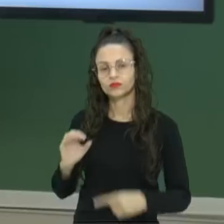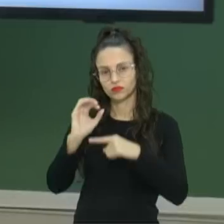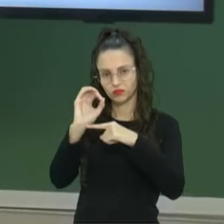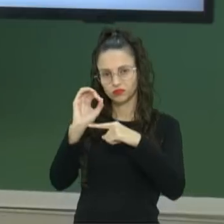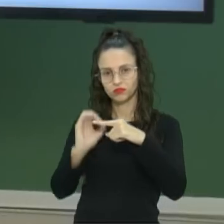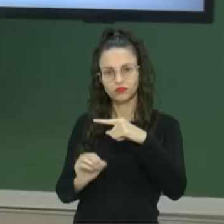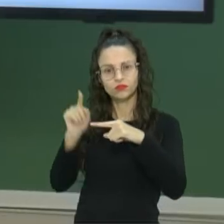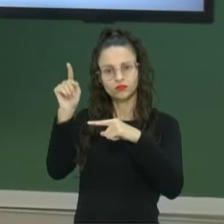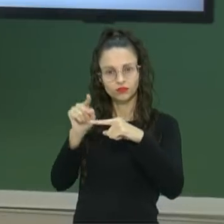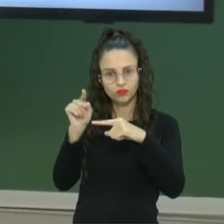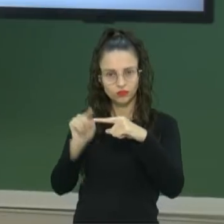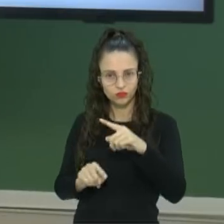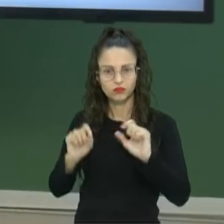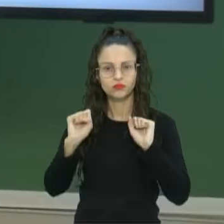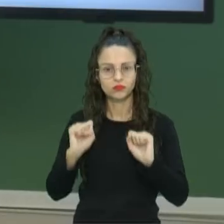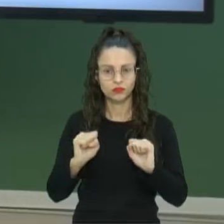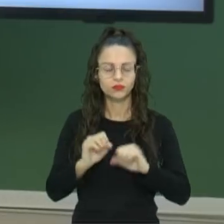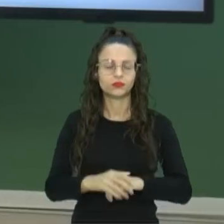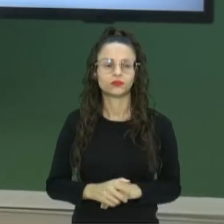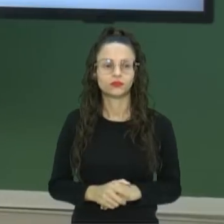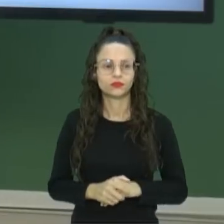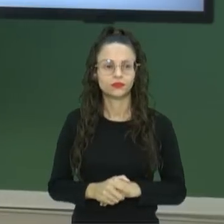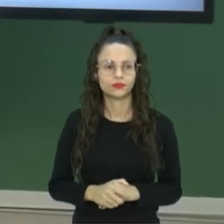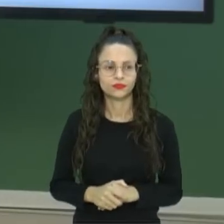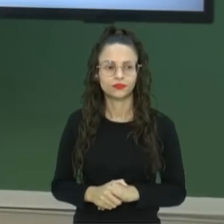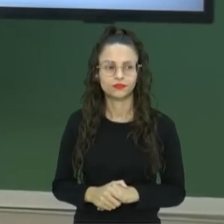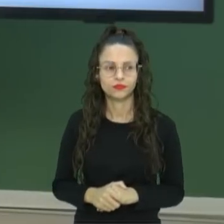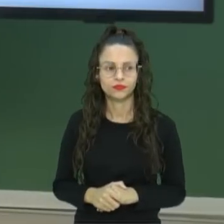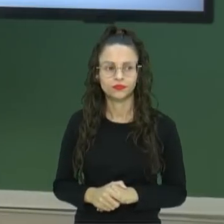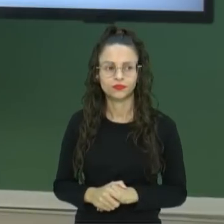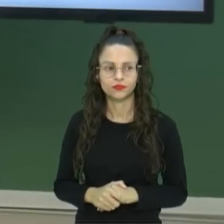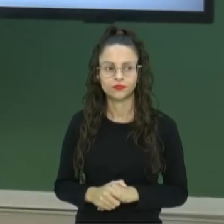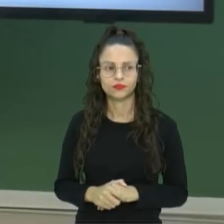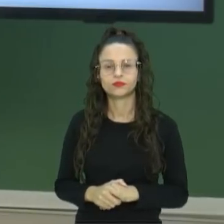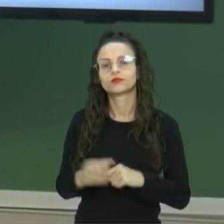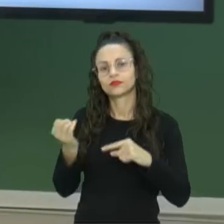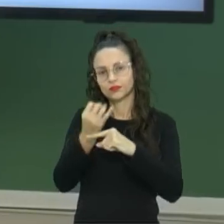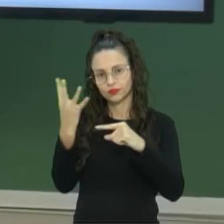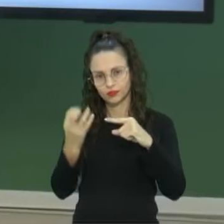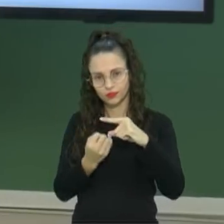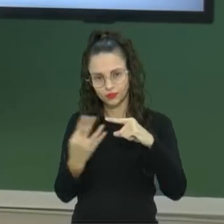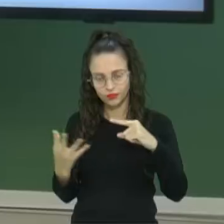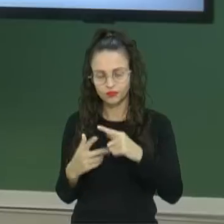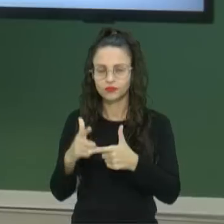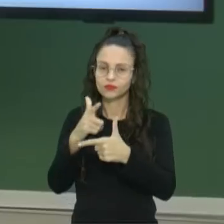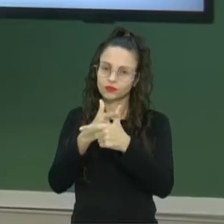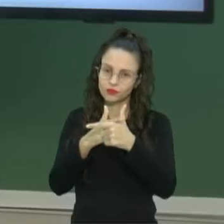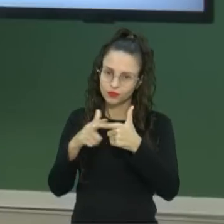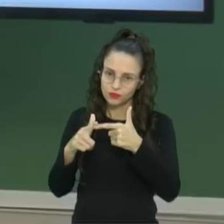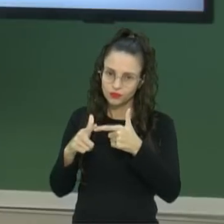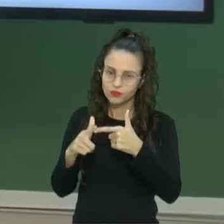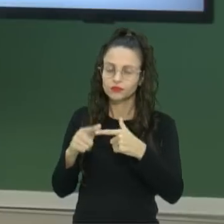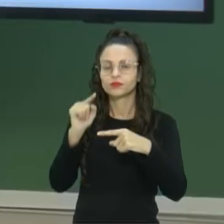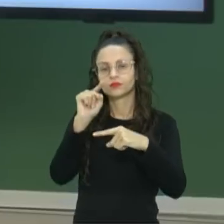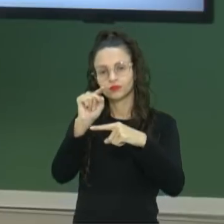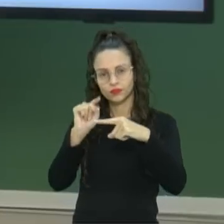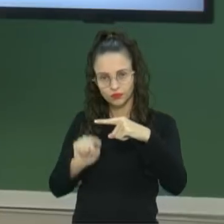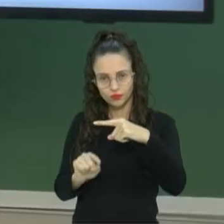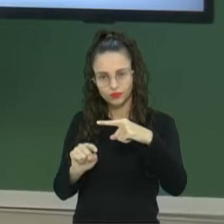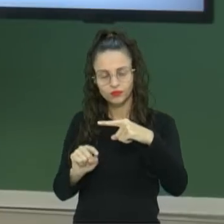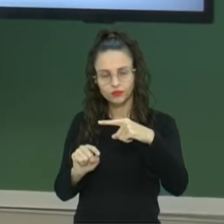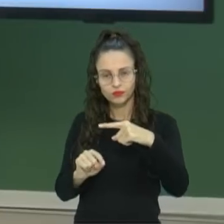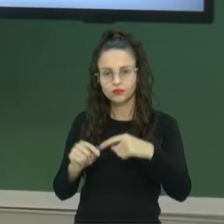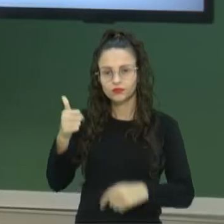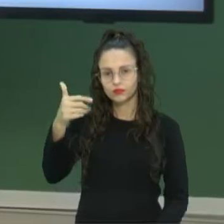pode cortar. É a simplificação de fração, onde nós dividimos tanto o numerador quanto o denominador